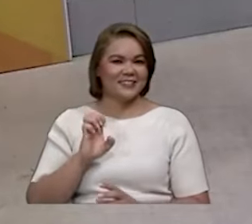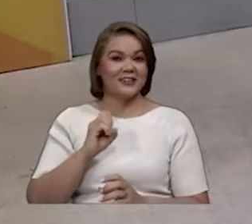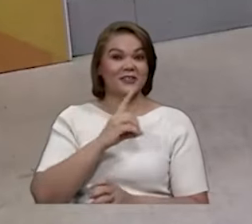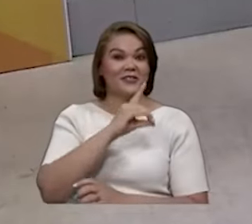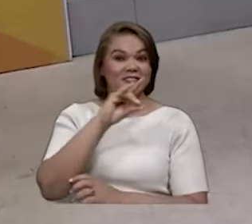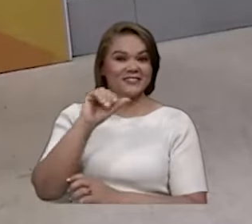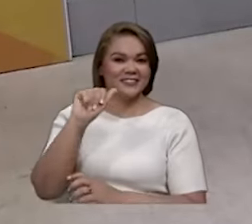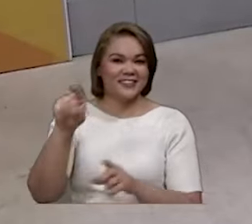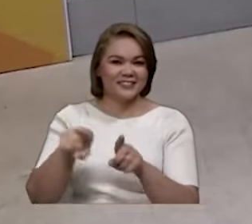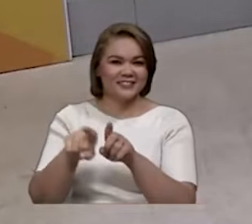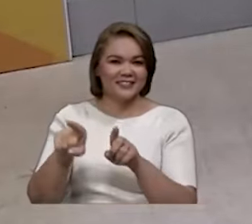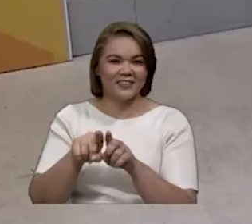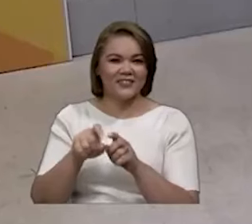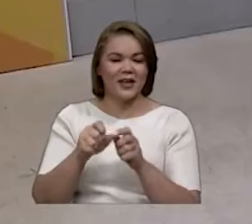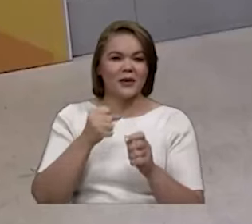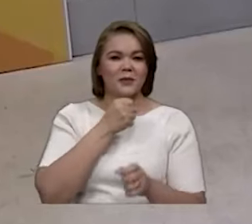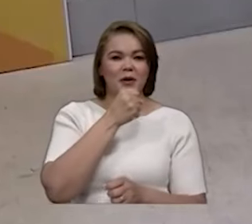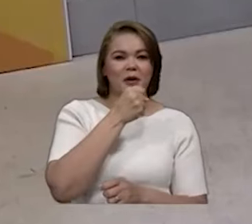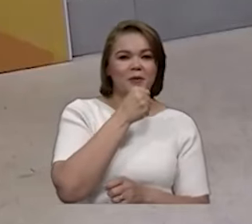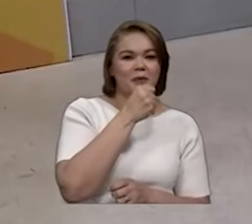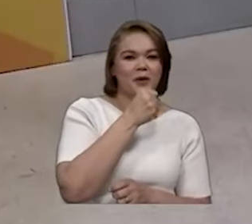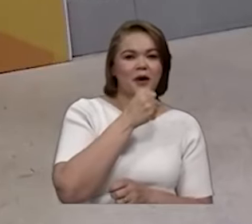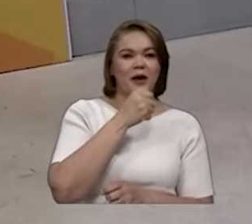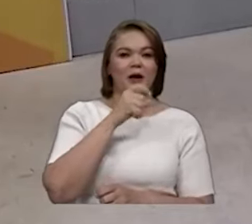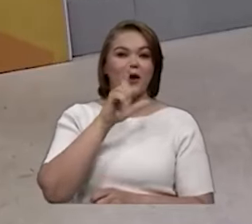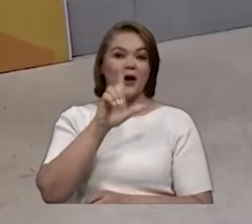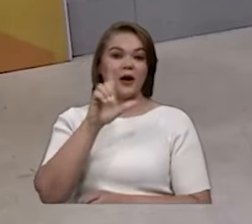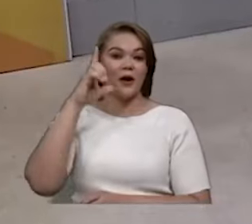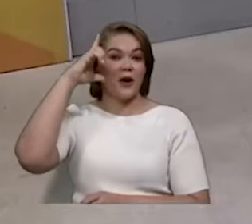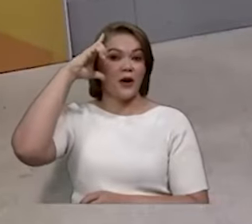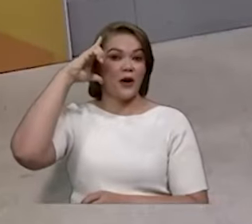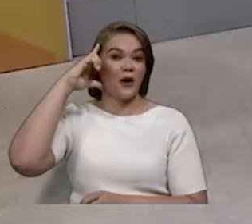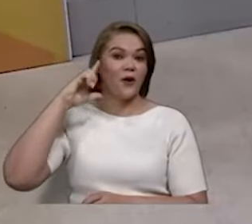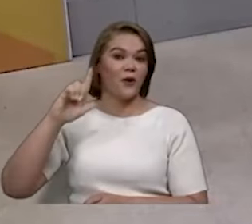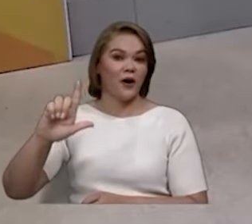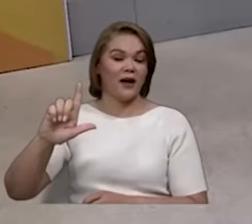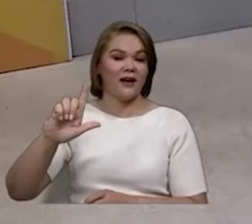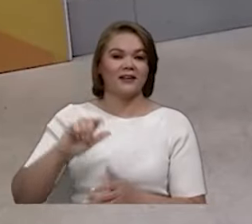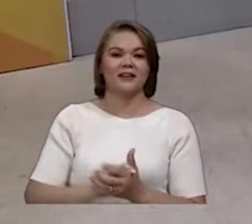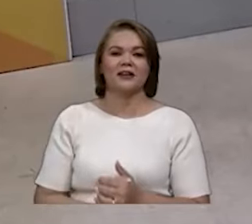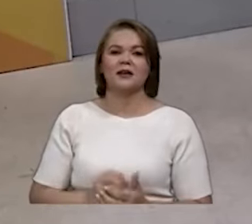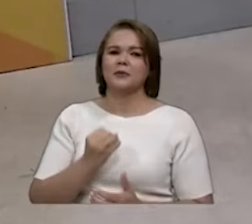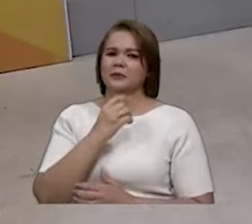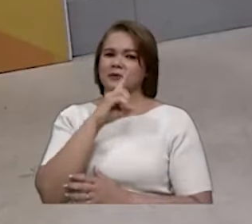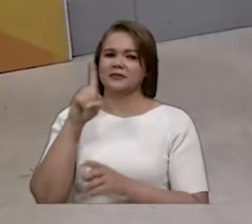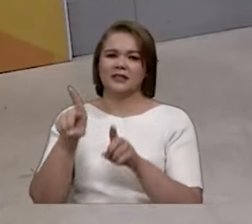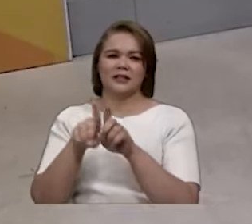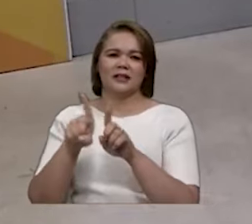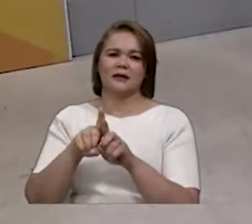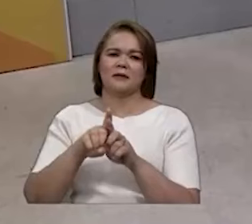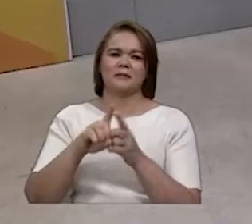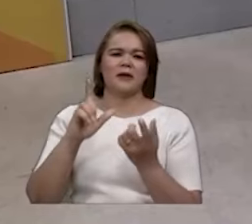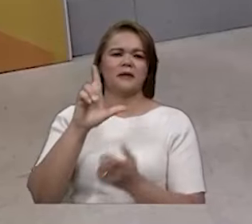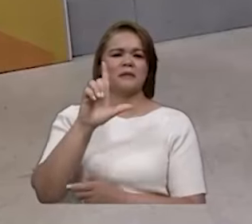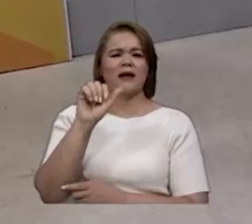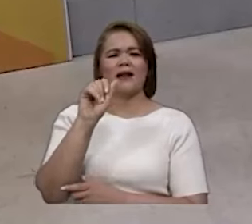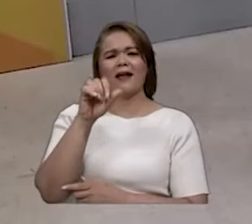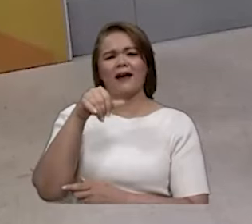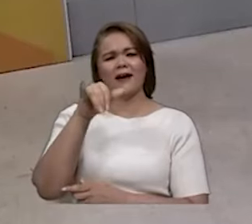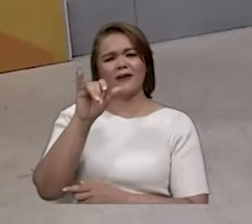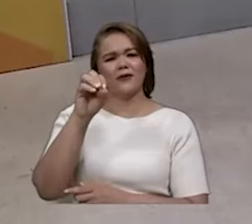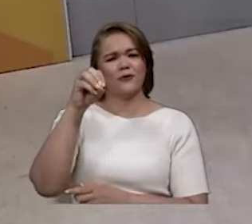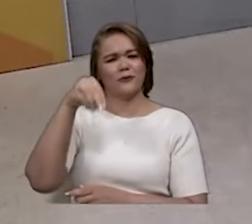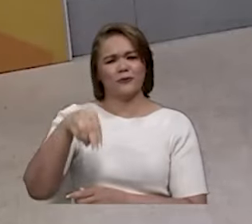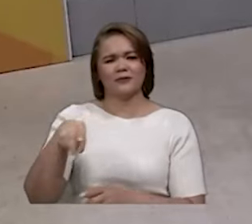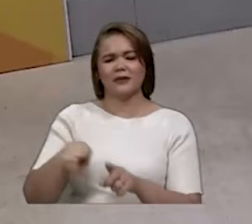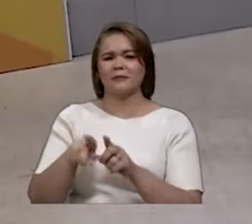nosso queridíssimo repórter Lorra Lima. A gente esqueceu de dar um bom dia para o Lion. Lion tá, já saiu aqui. Lion. Um bom chateado. Dia